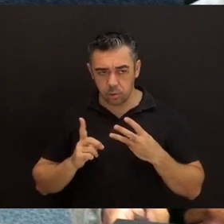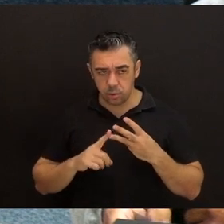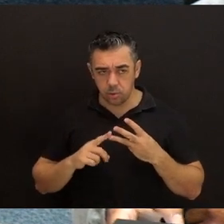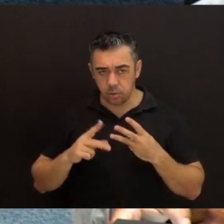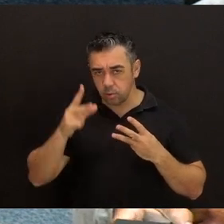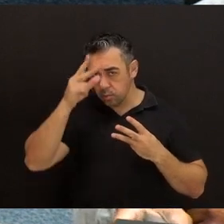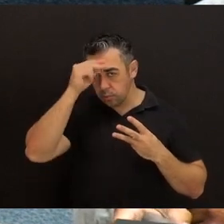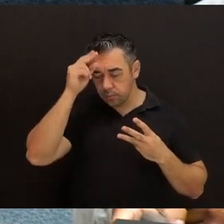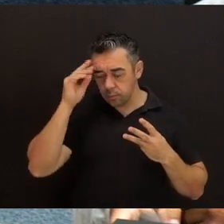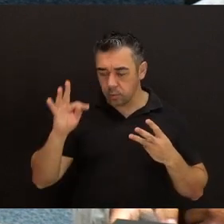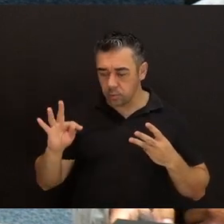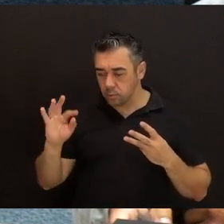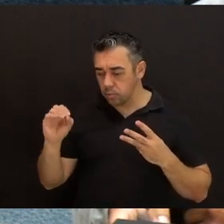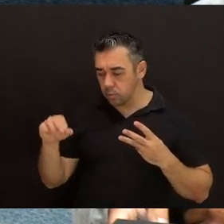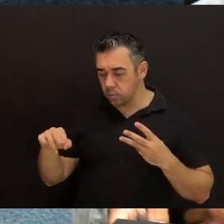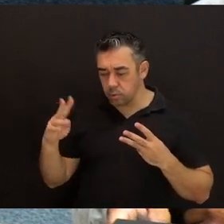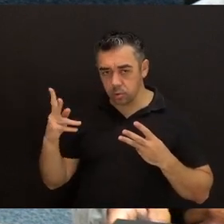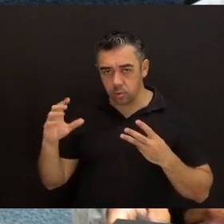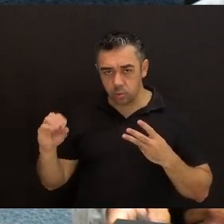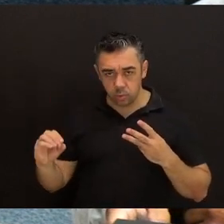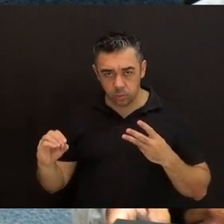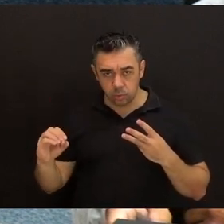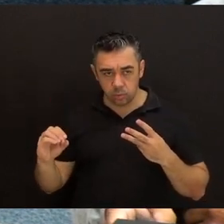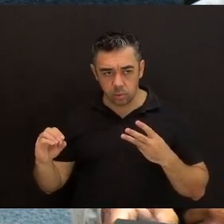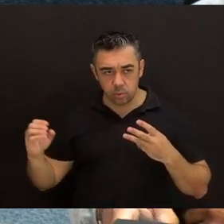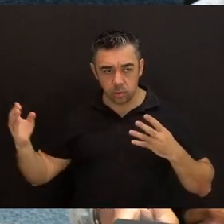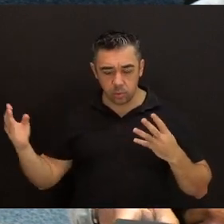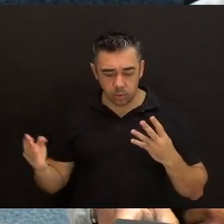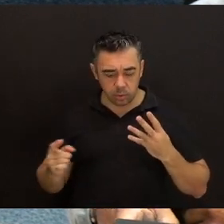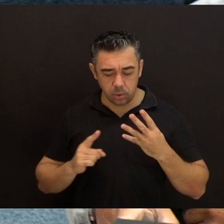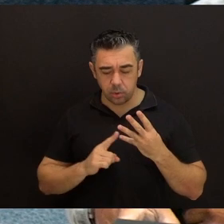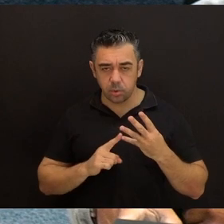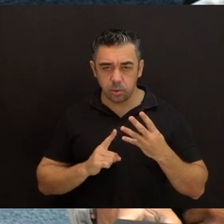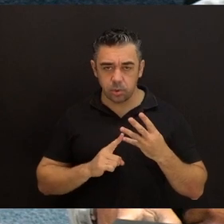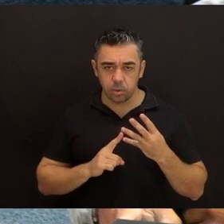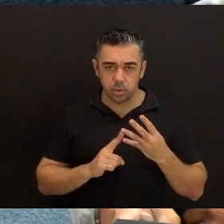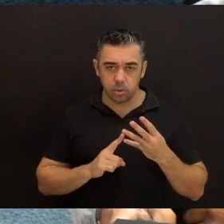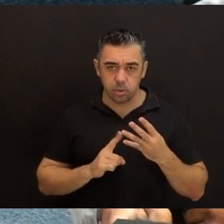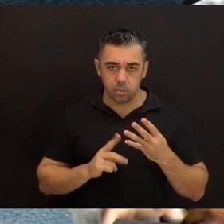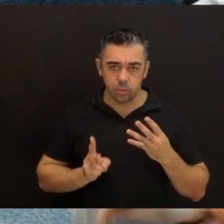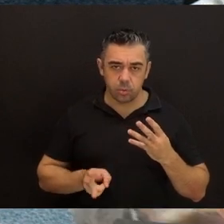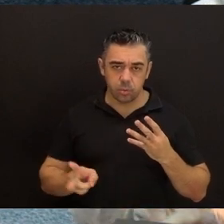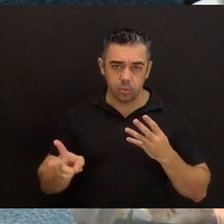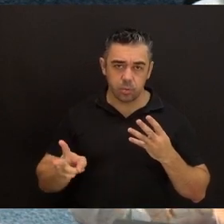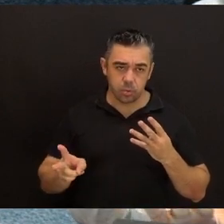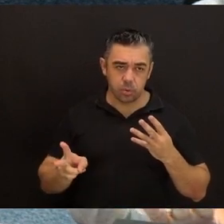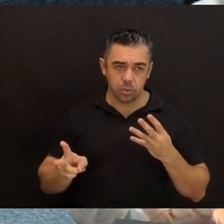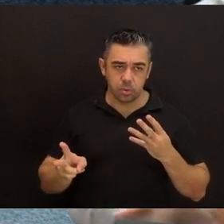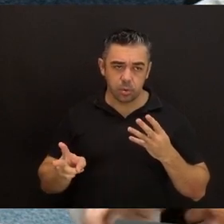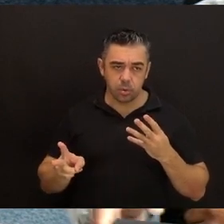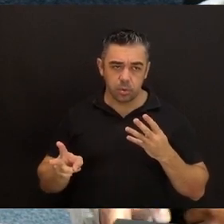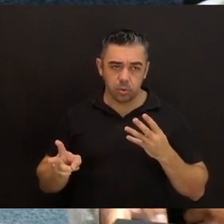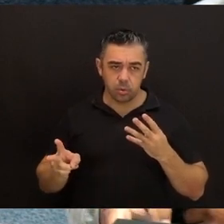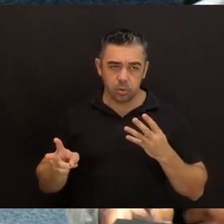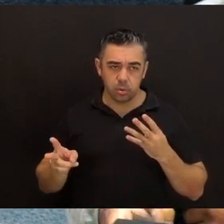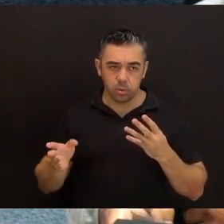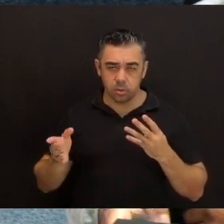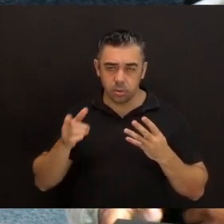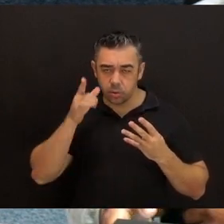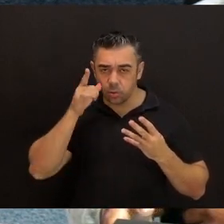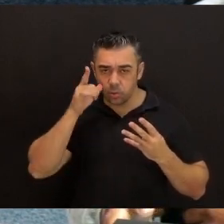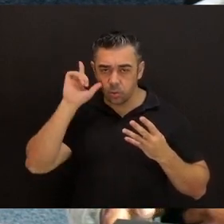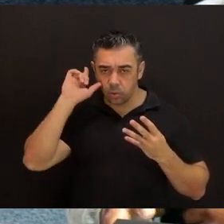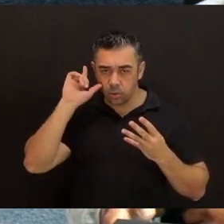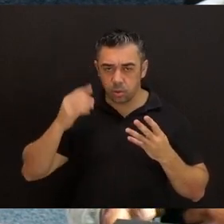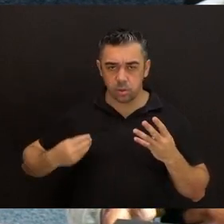Prefeito Toninho da farmácia e né está também na gestão da estava até o dia de ontem